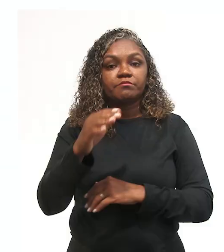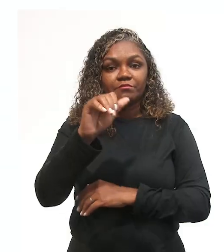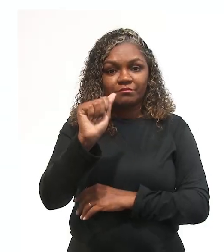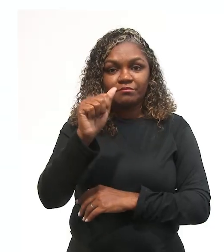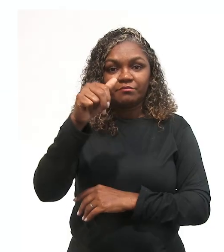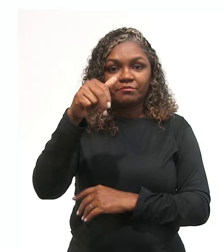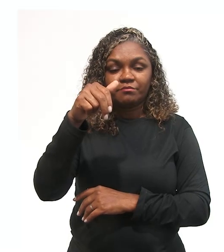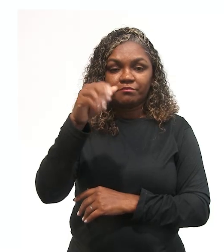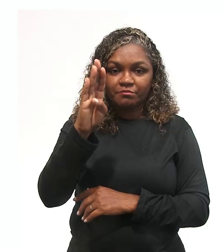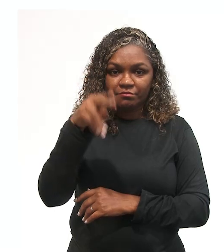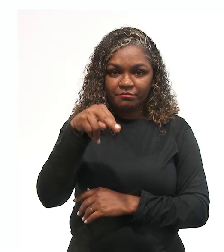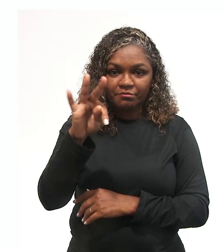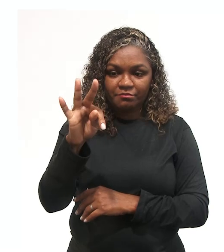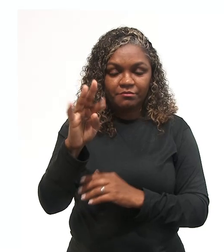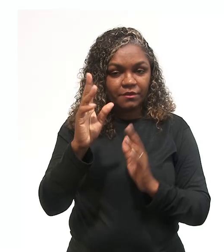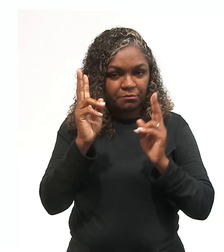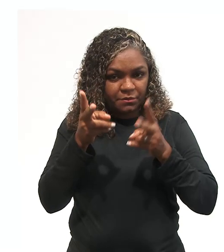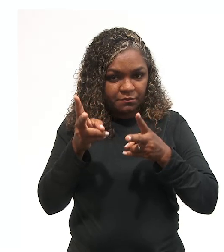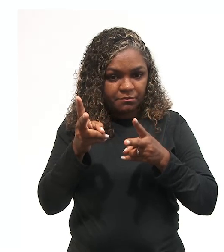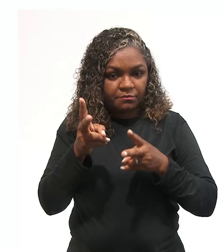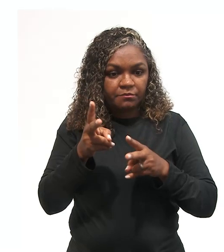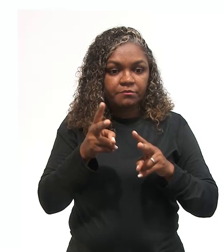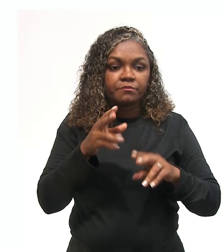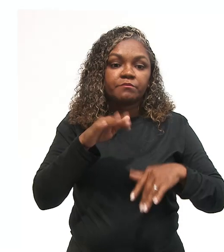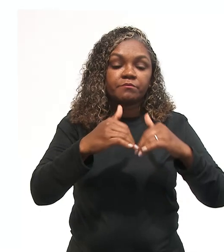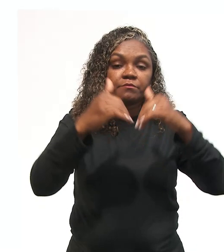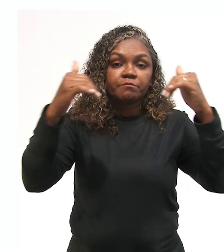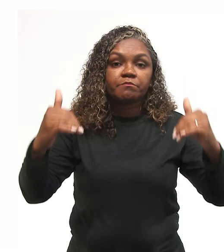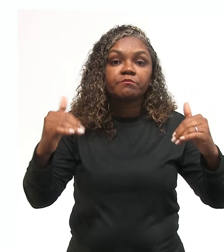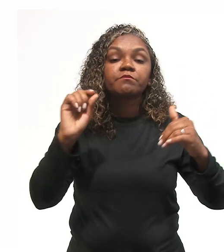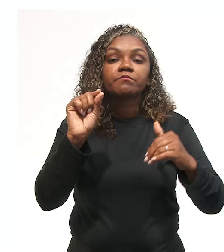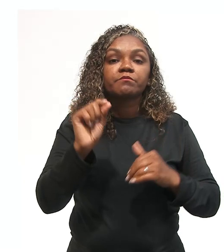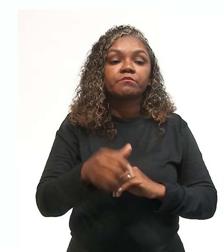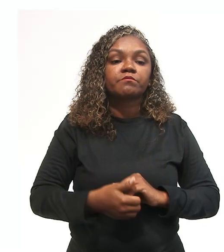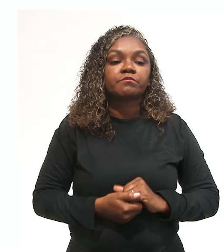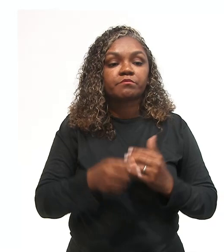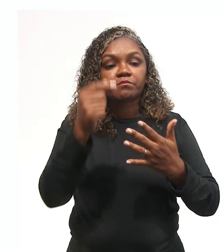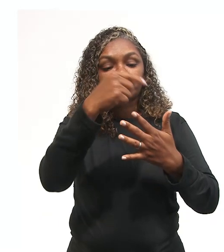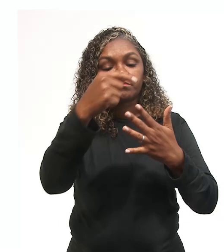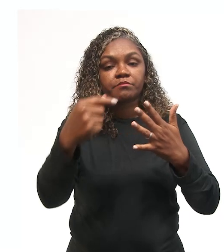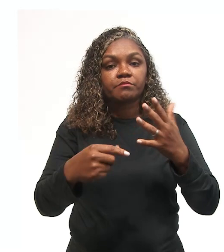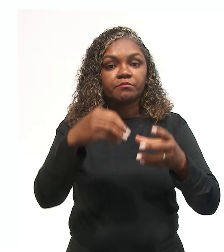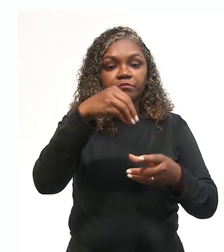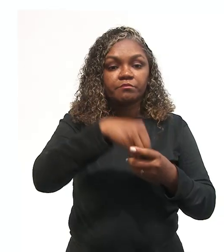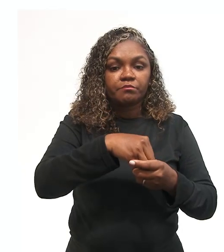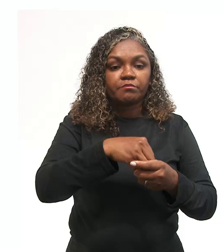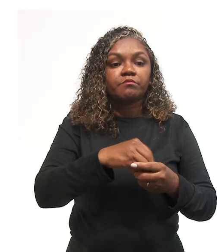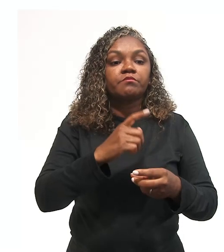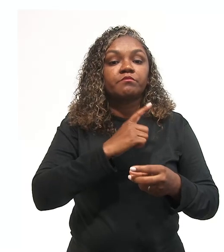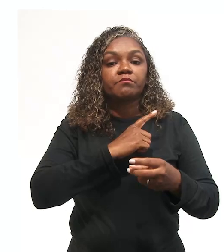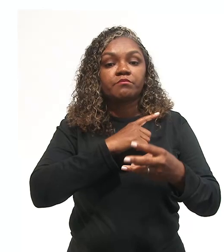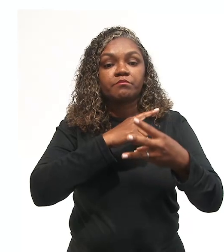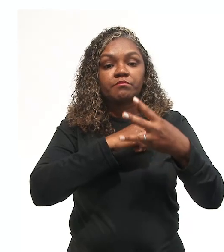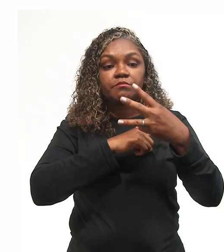que eu acabei de citar para vocês, ela separa, né, os elementos do projeto em